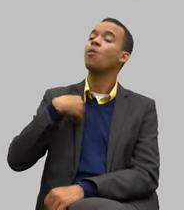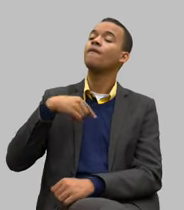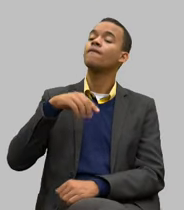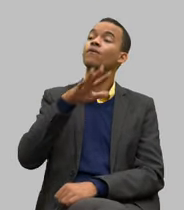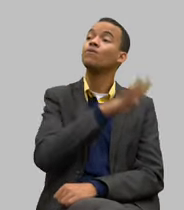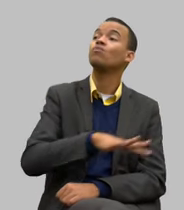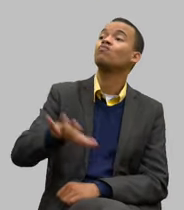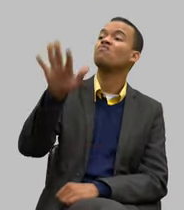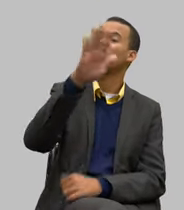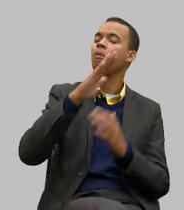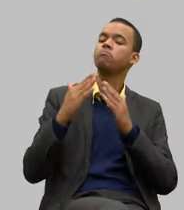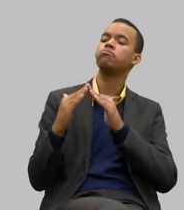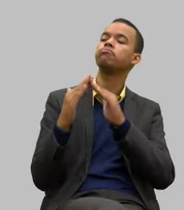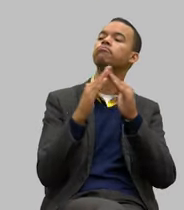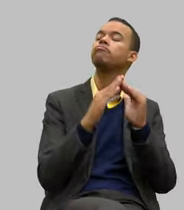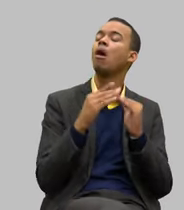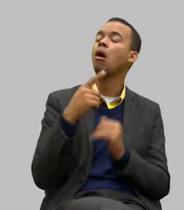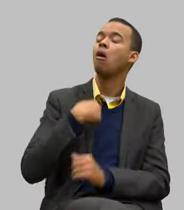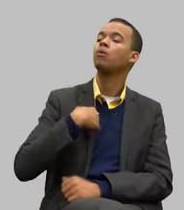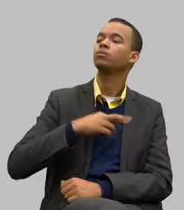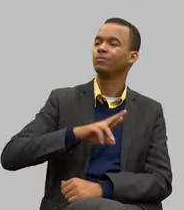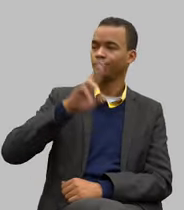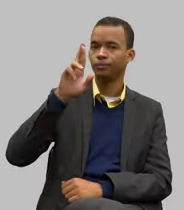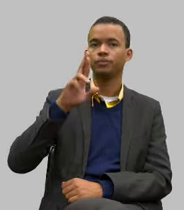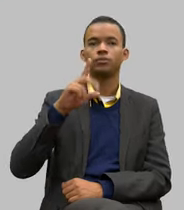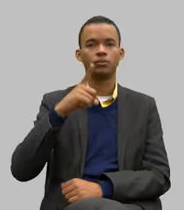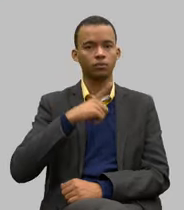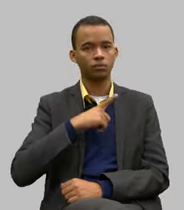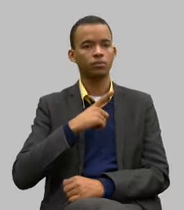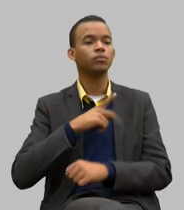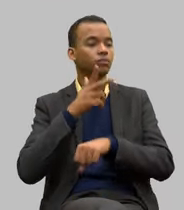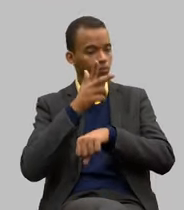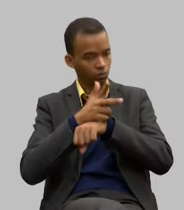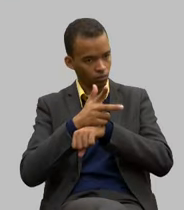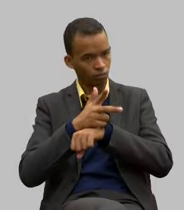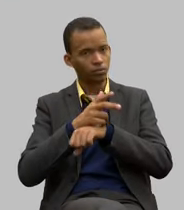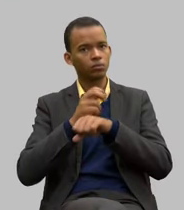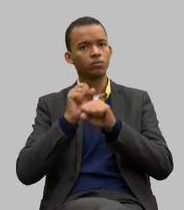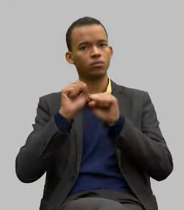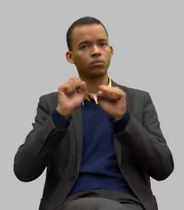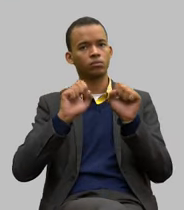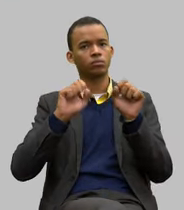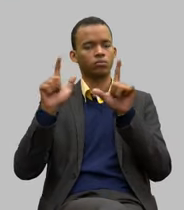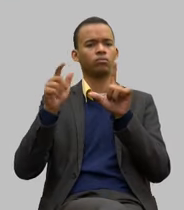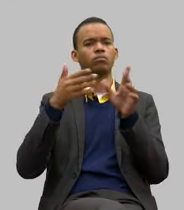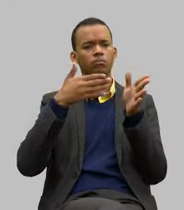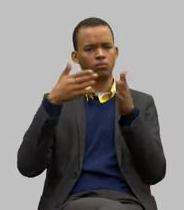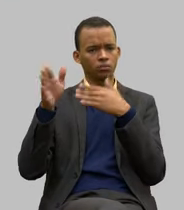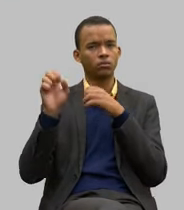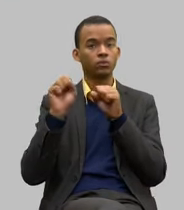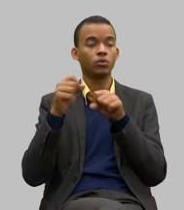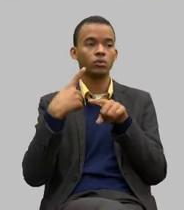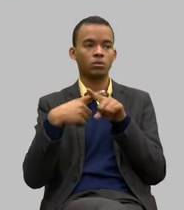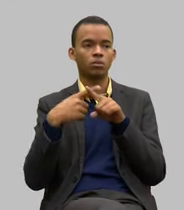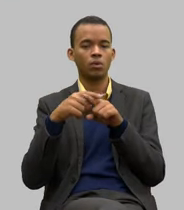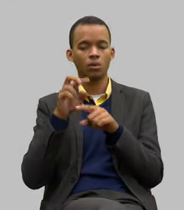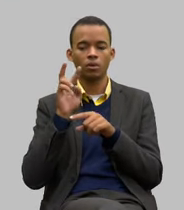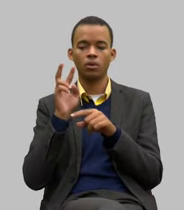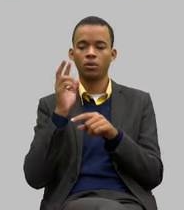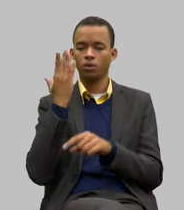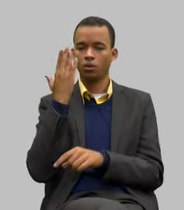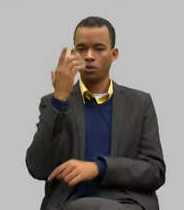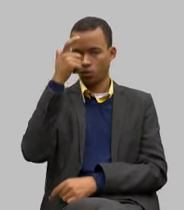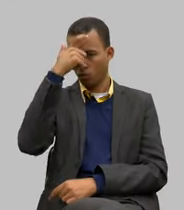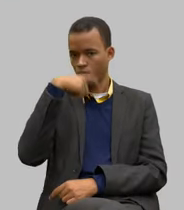favela está gravado o vídeo tá aqui posso exibir inclusive o vídeo Porque não aparece as imagens do rosto dela né das outras duas